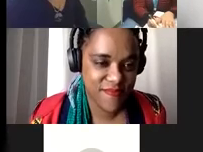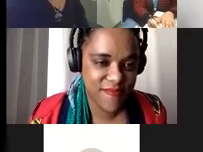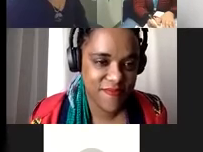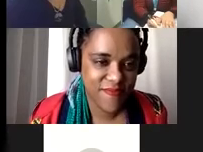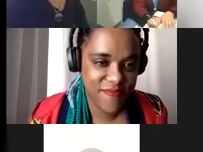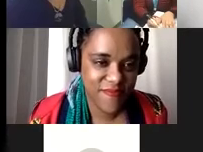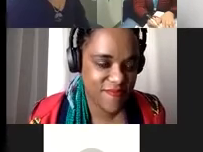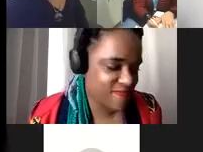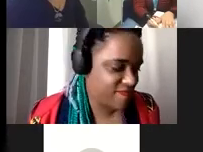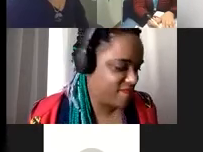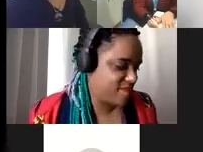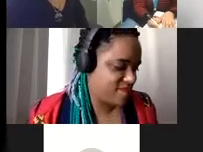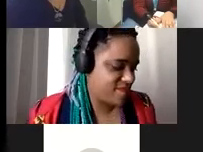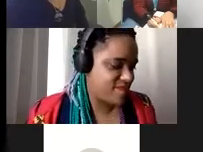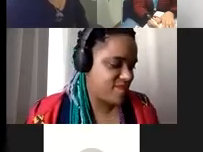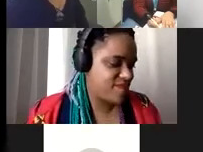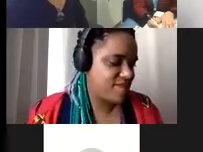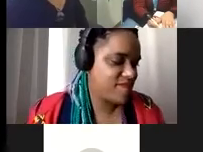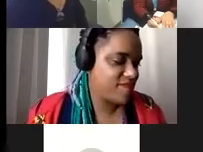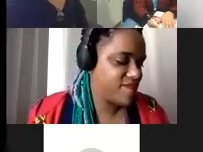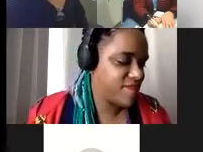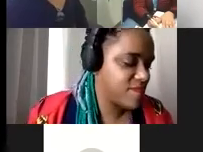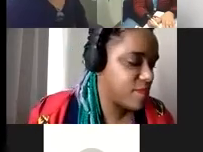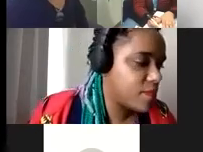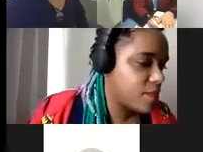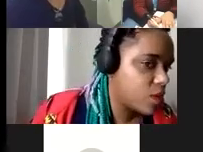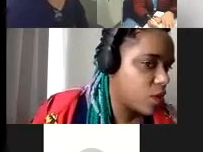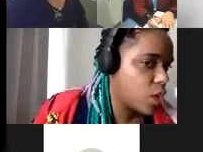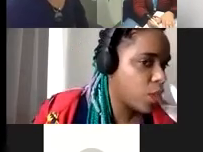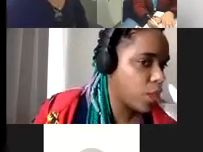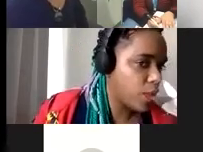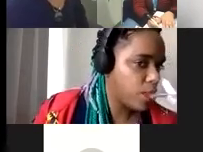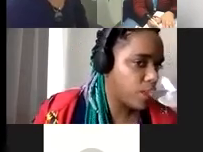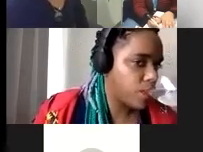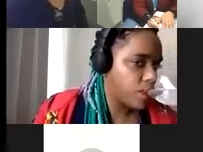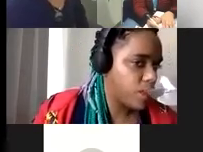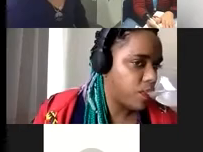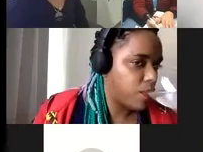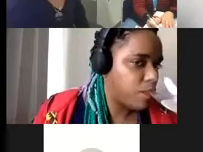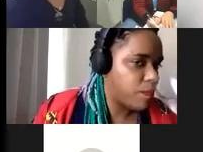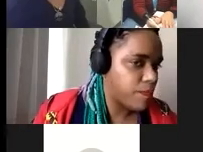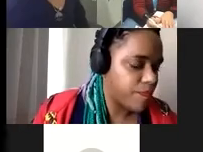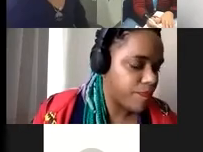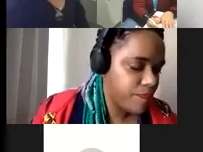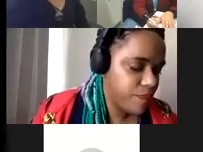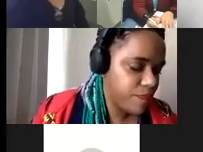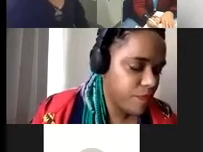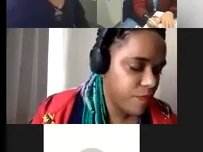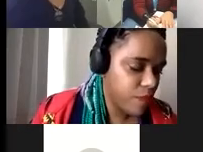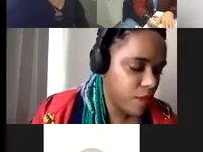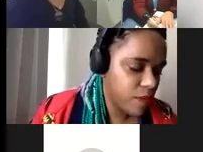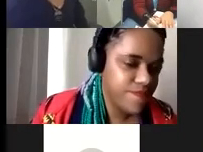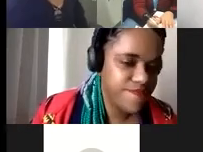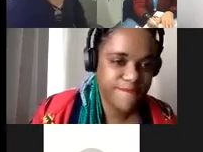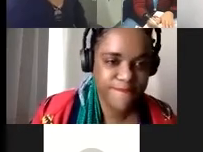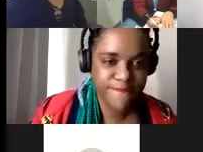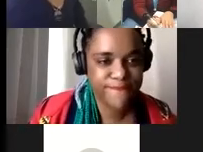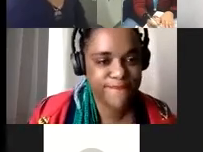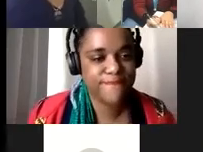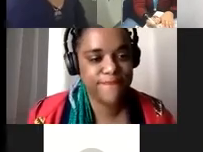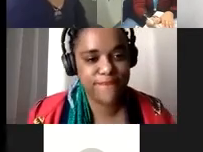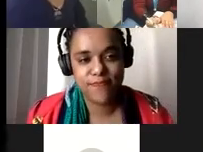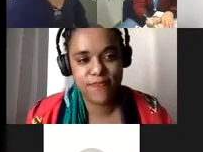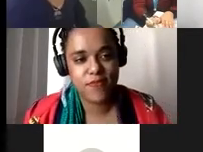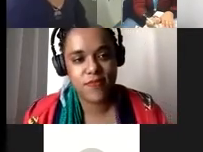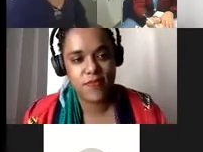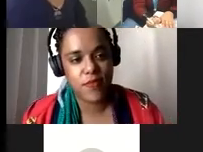ninguém no elevador, que é um prédio muito alto. Então, nós estamos completamente às escuras. De repente, uma hora para outra, caiu toda a energia elétrica aqui do prédio.